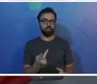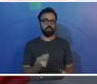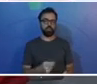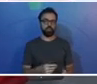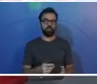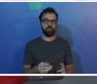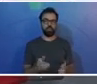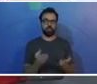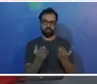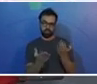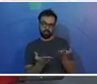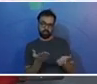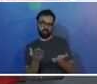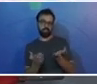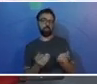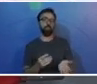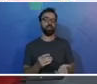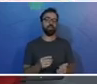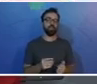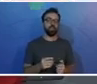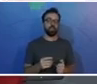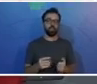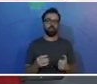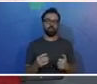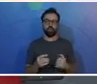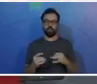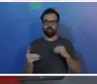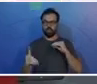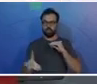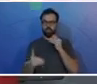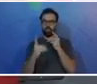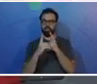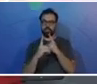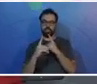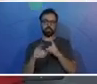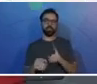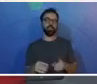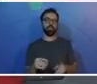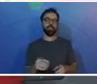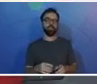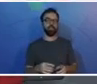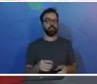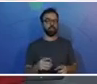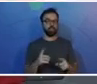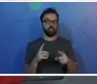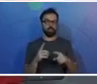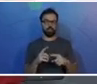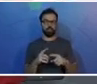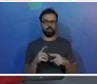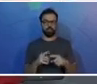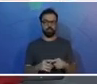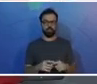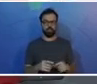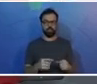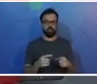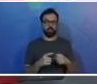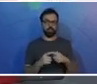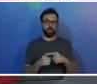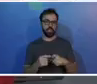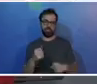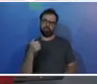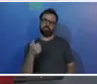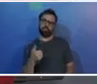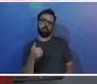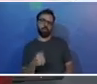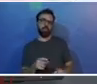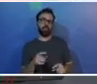bom atendimento nos hospitais? As nossas ruas, está tudo funcionando perfeitamente?